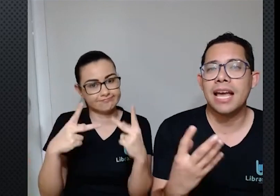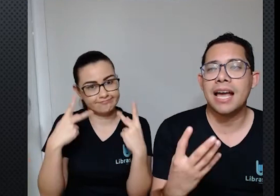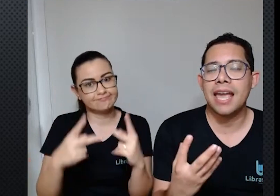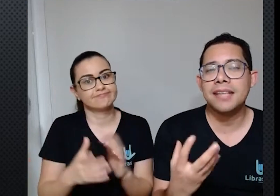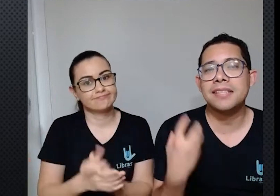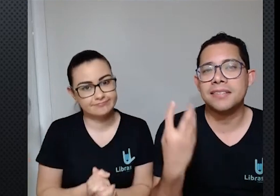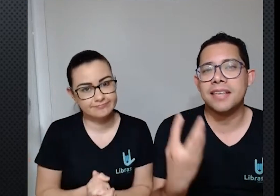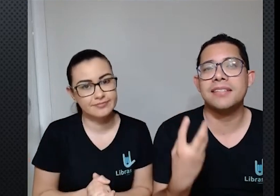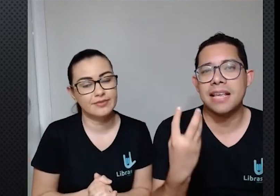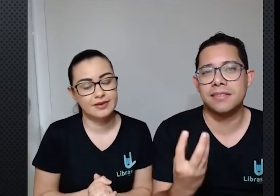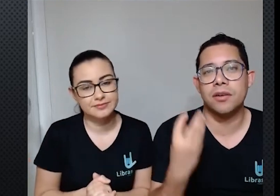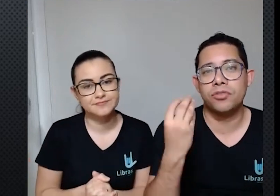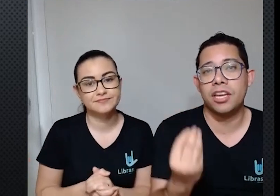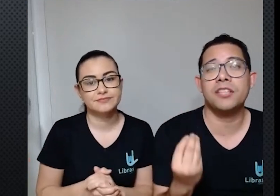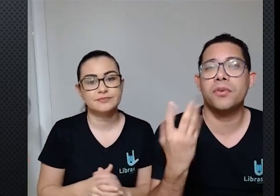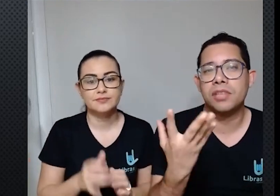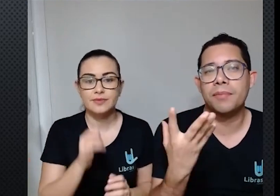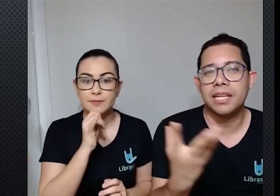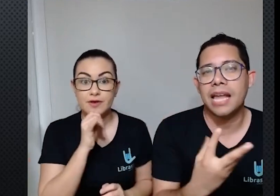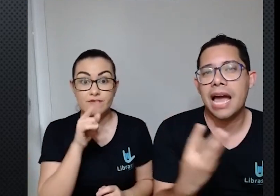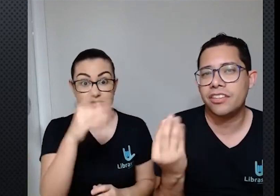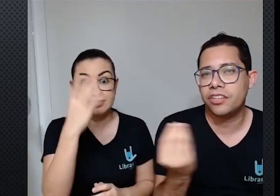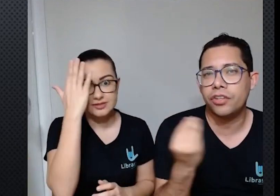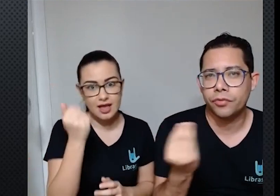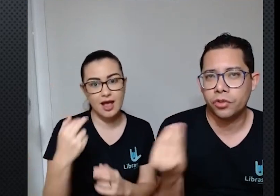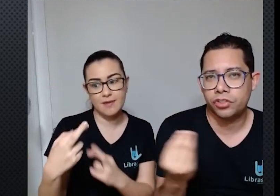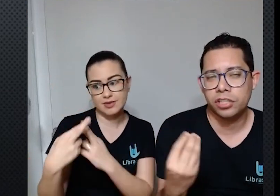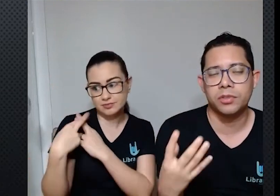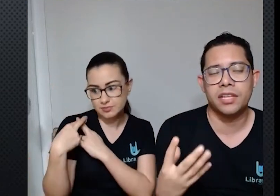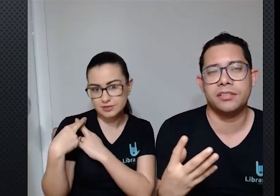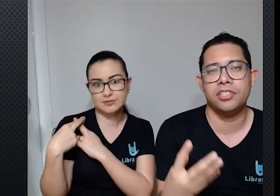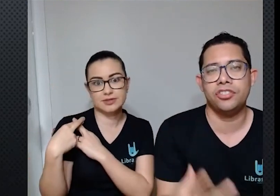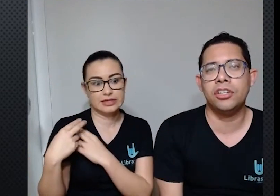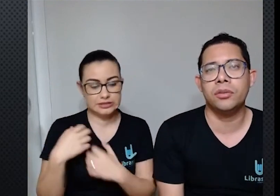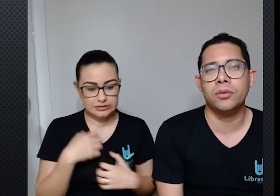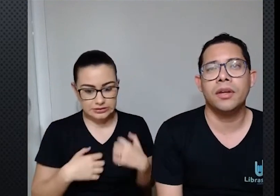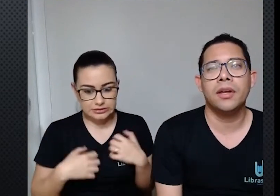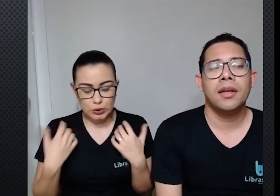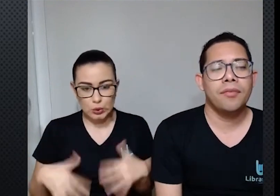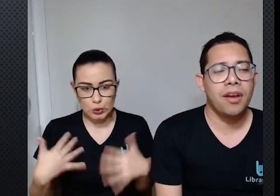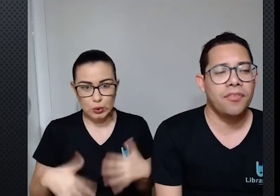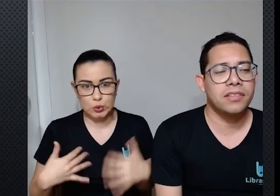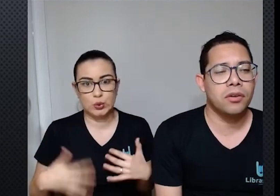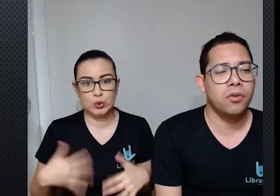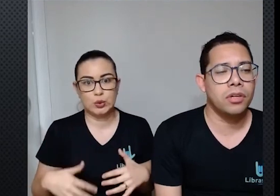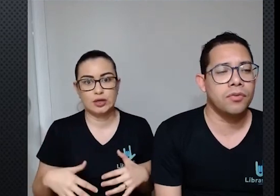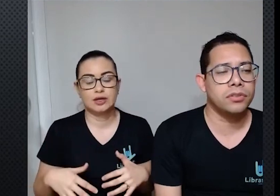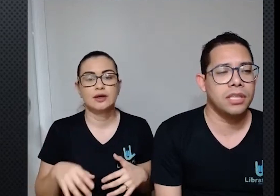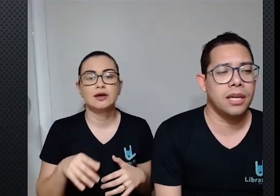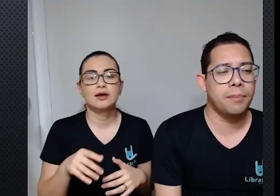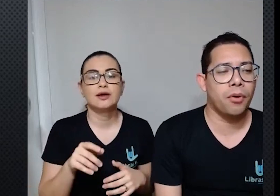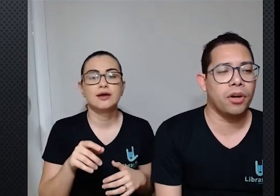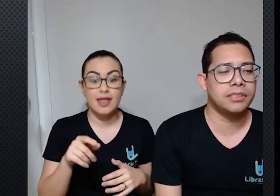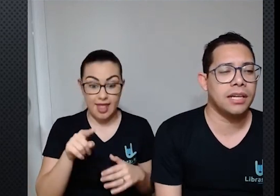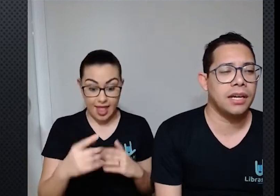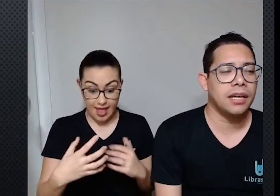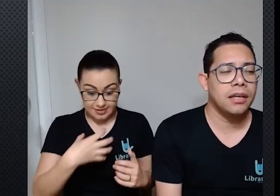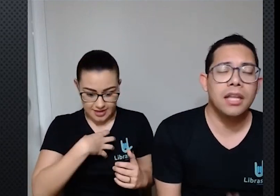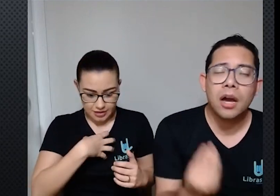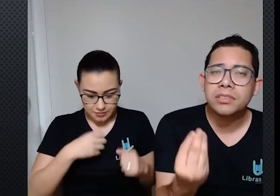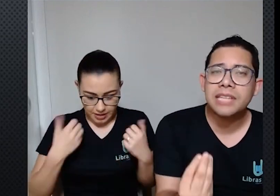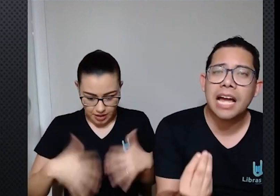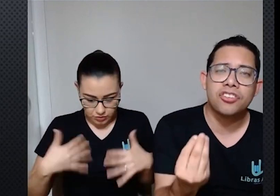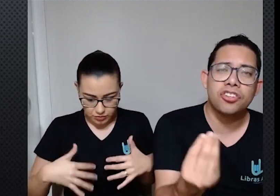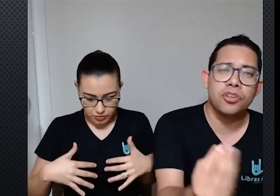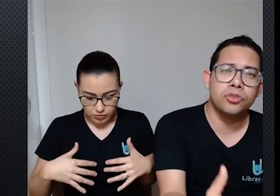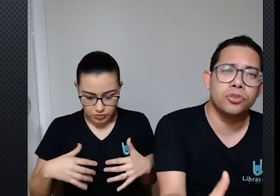menos essa sensação de responsabilidade, de nervosismo nesse sentido, vai fazer com que você possa